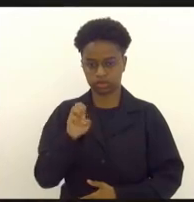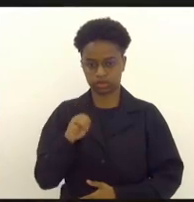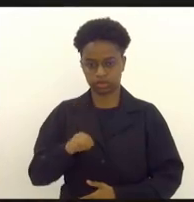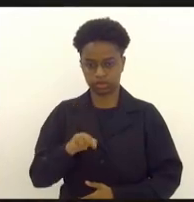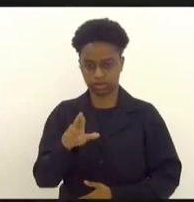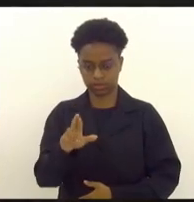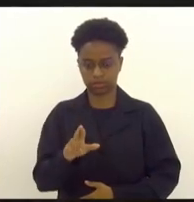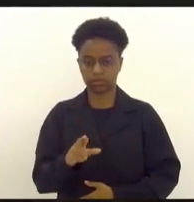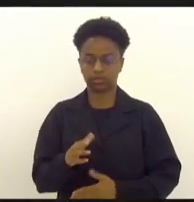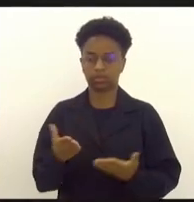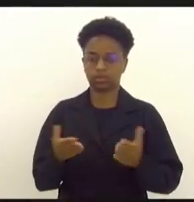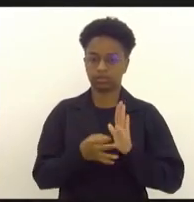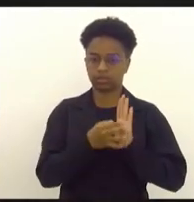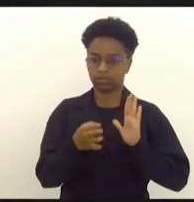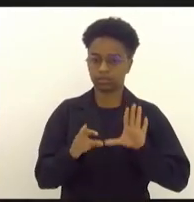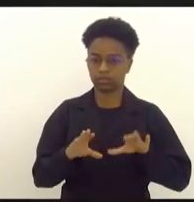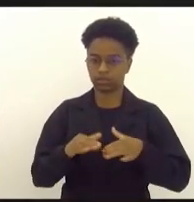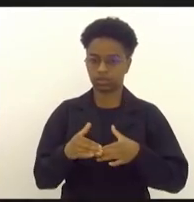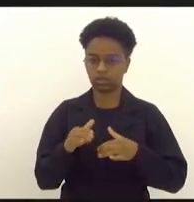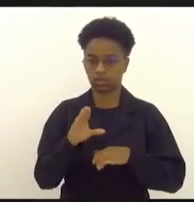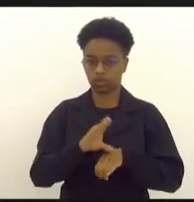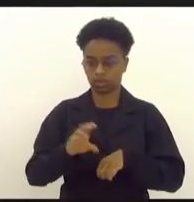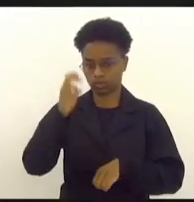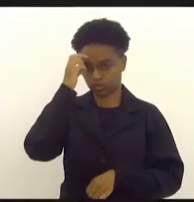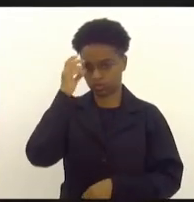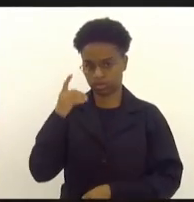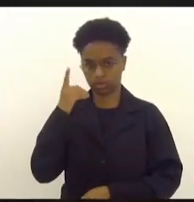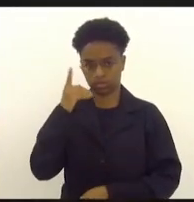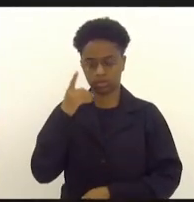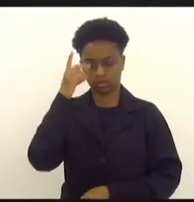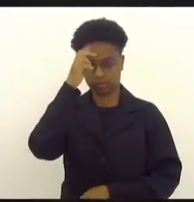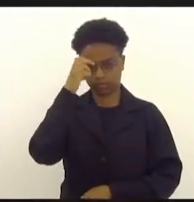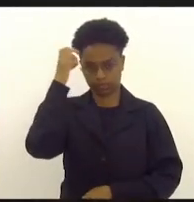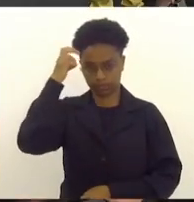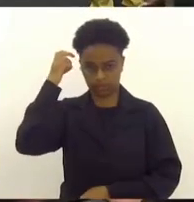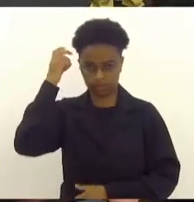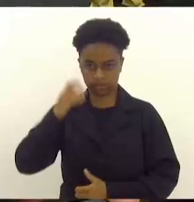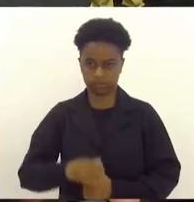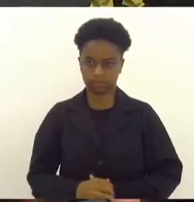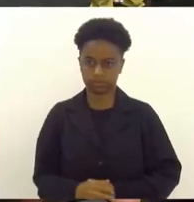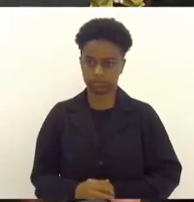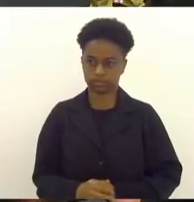parecer pela comissão de Cultura deputada Verônica Lima